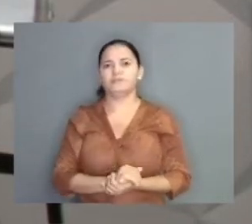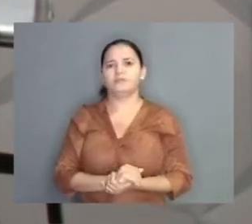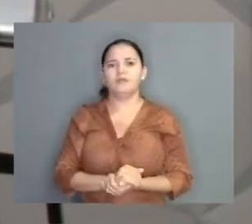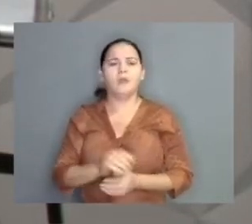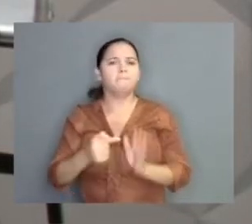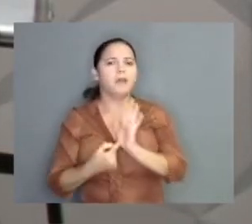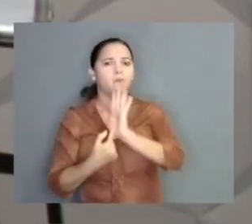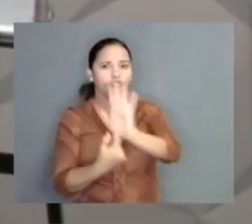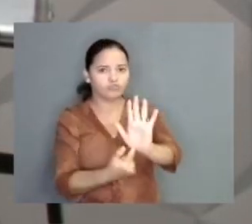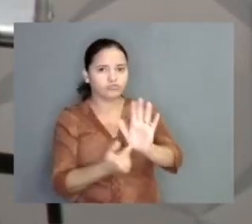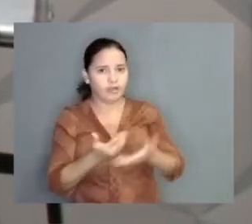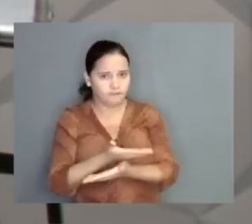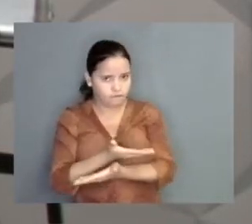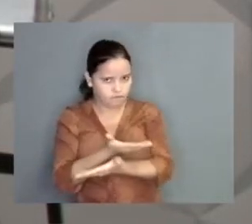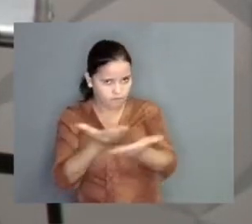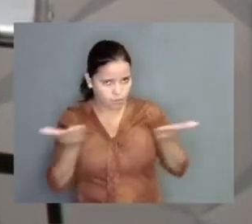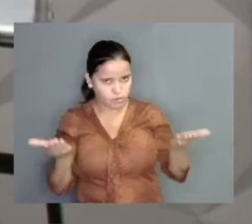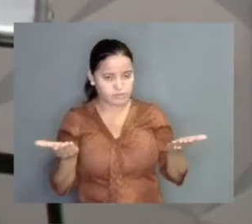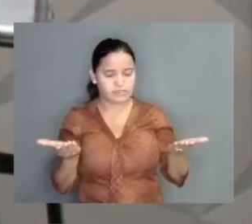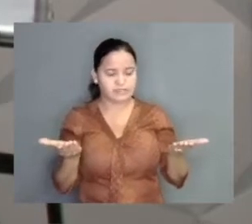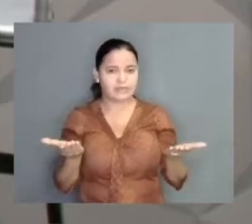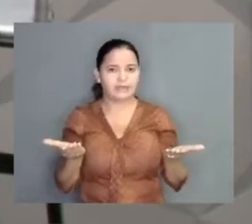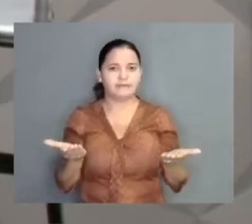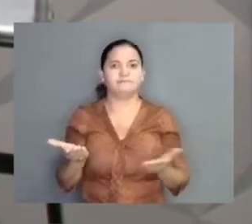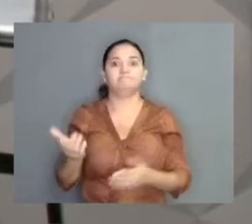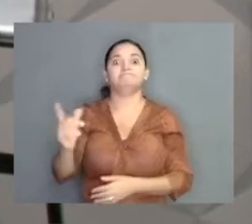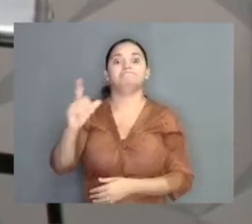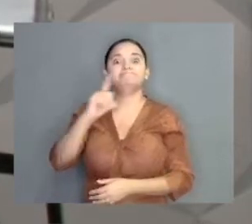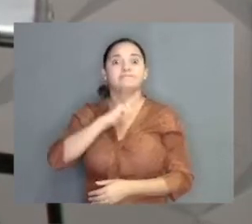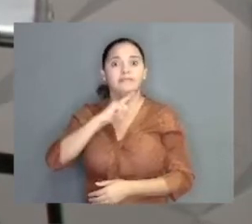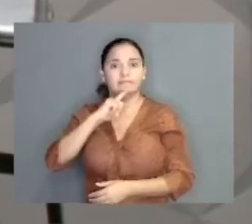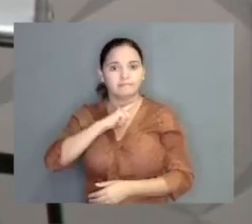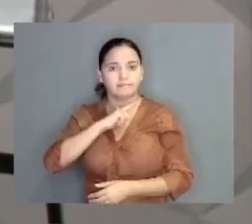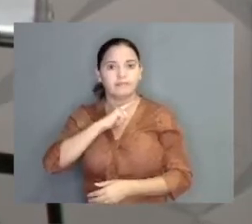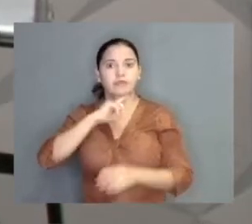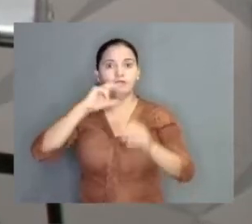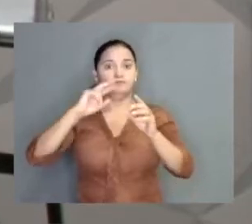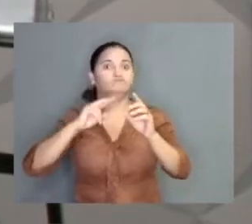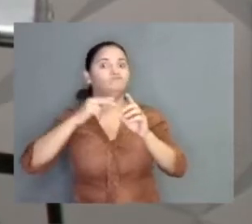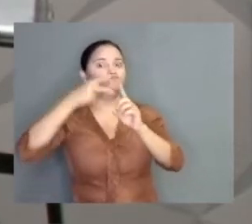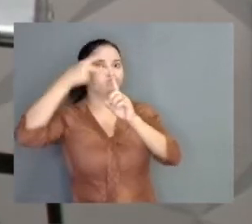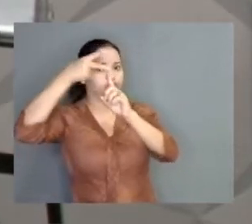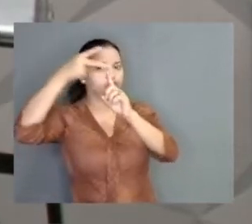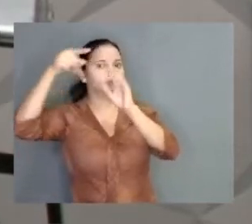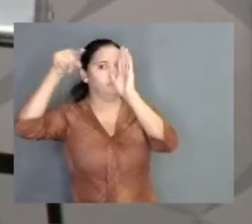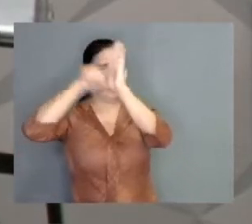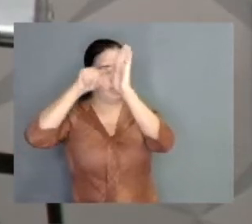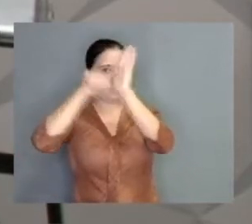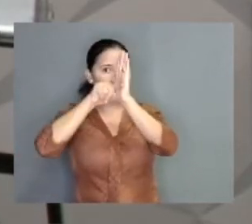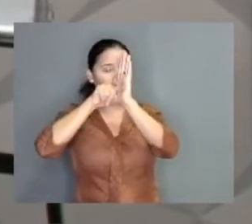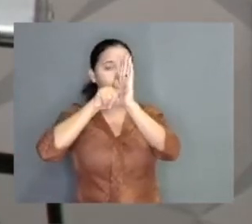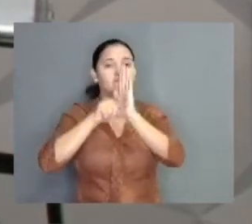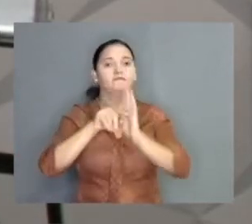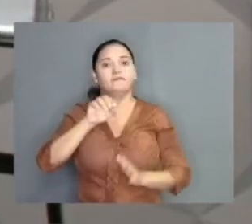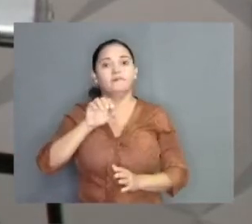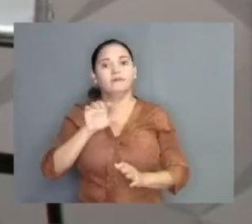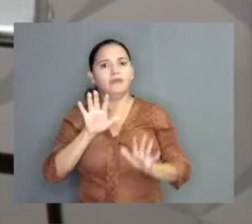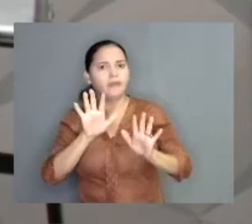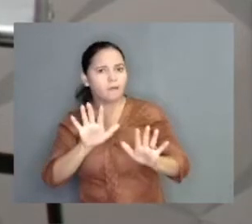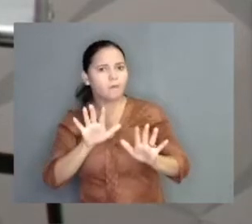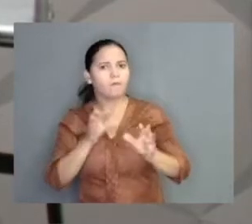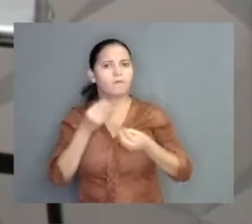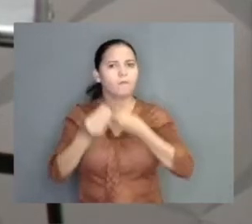causa no número quando mostra seu expoente negativo é basicamente